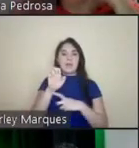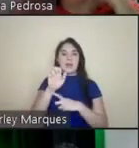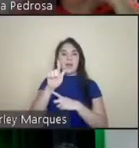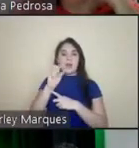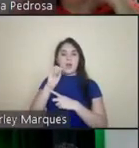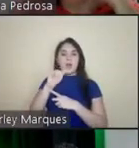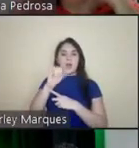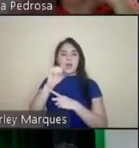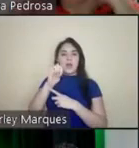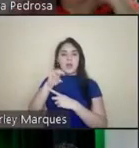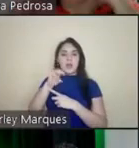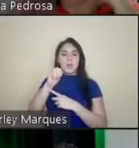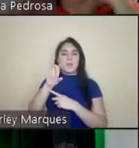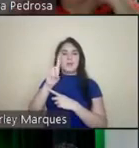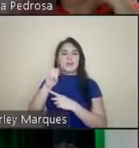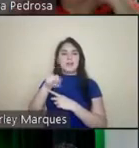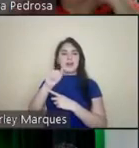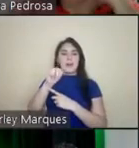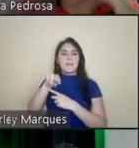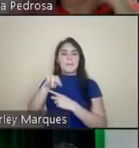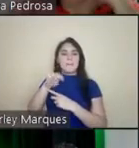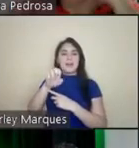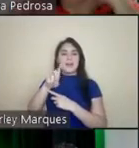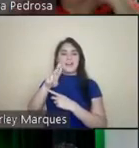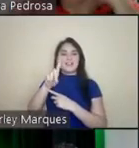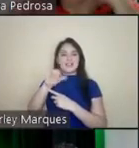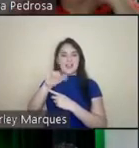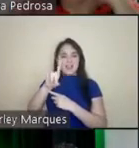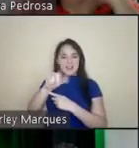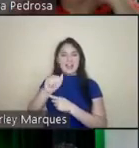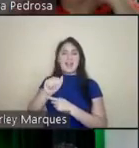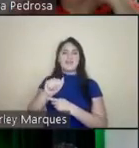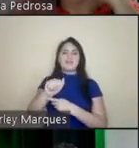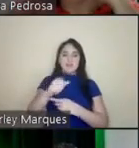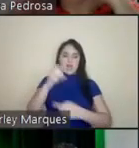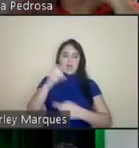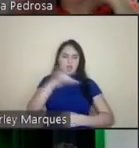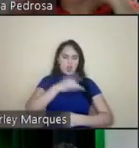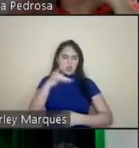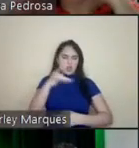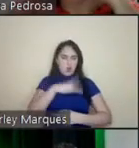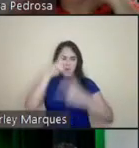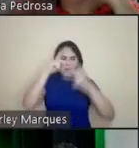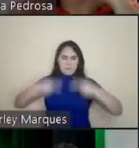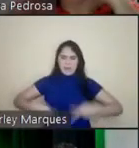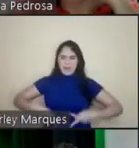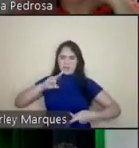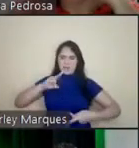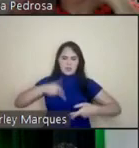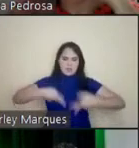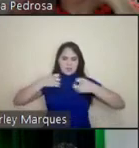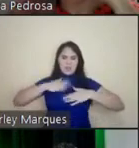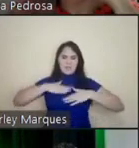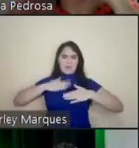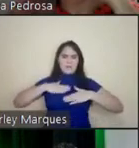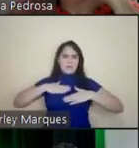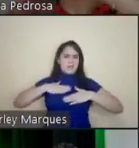dor humana, só conheço a minha, que não é nada para os outros, insuportável para